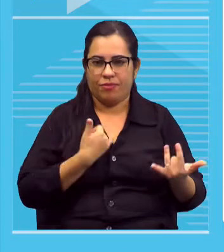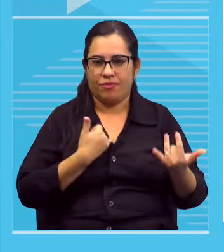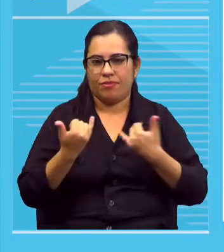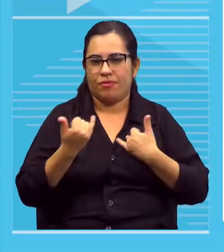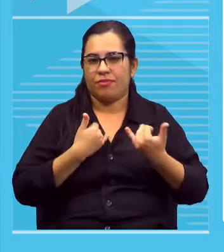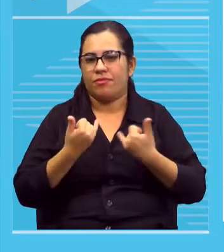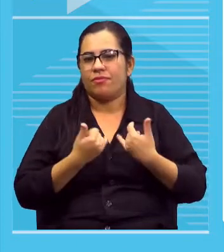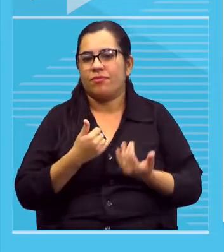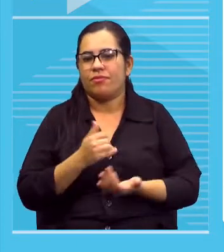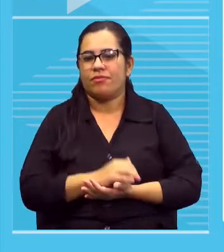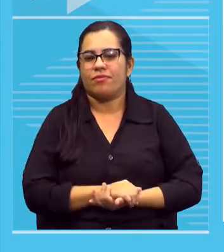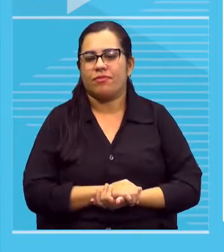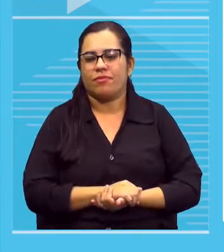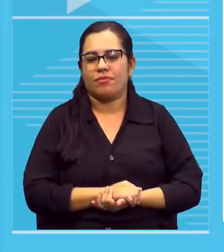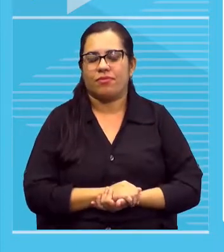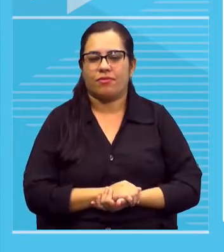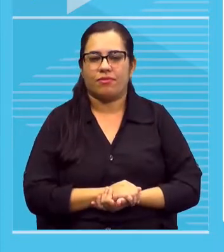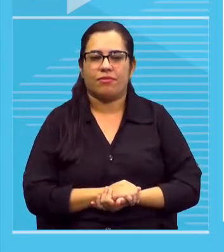mim